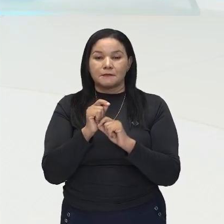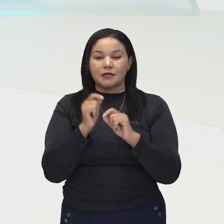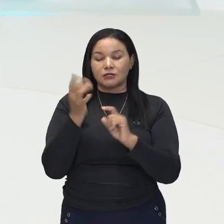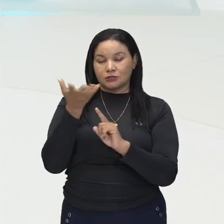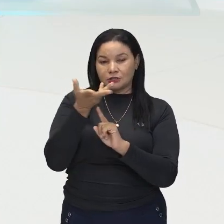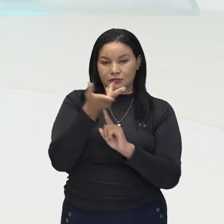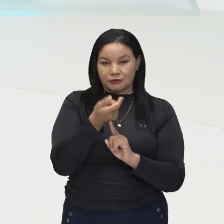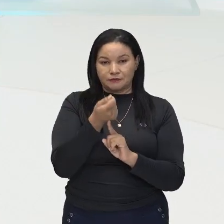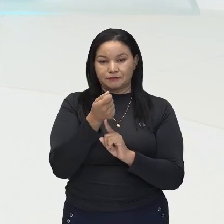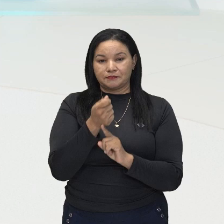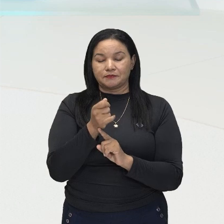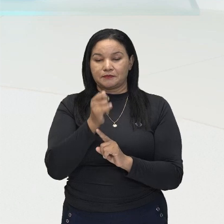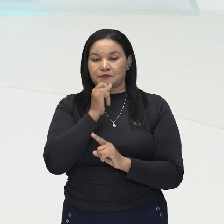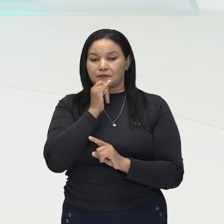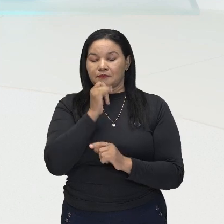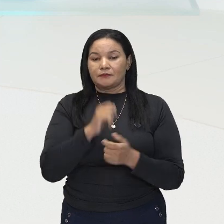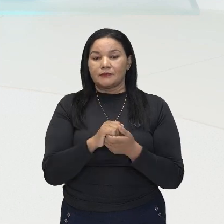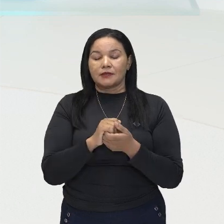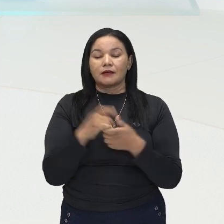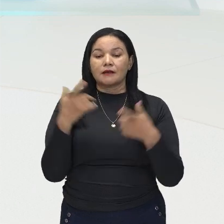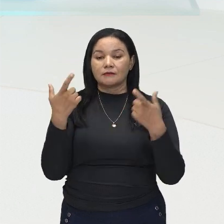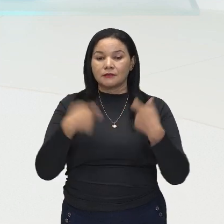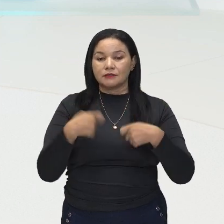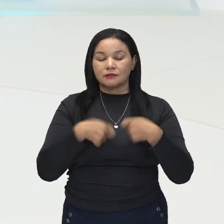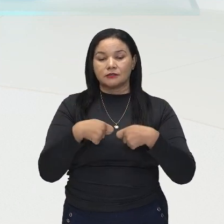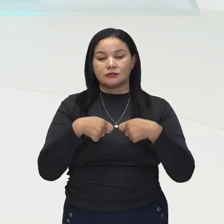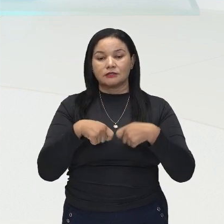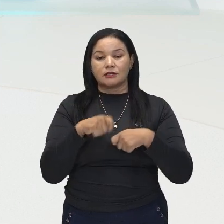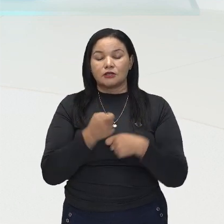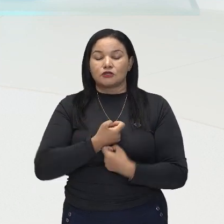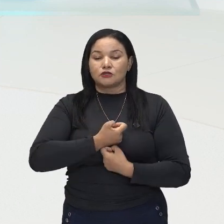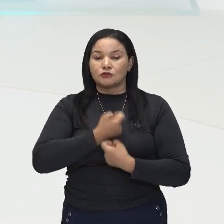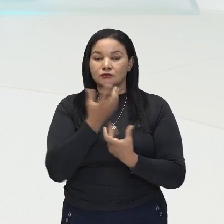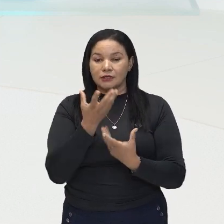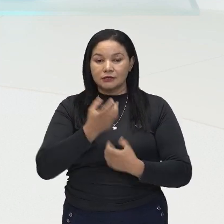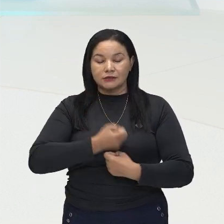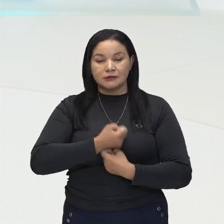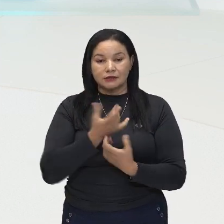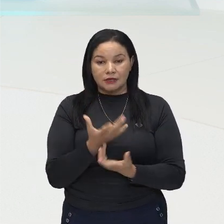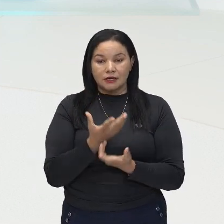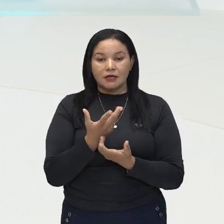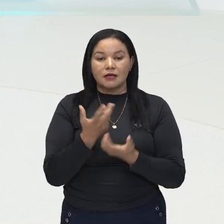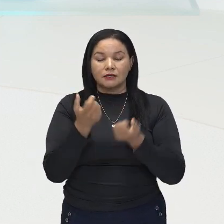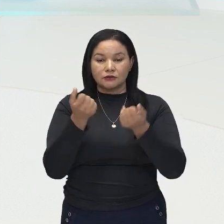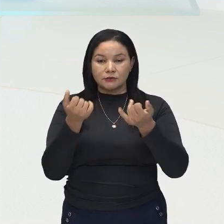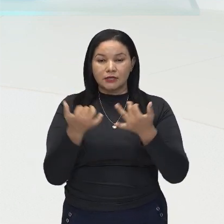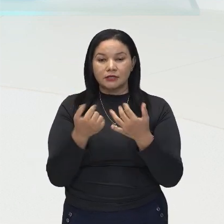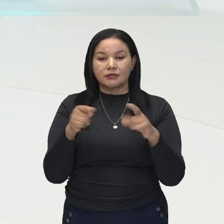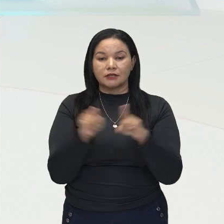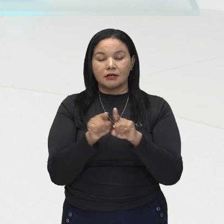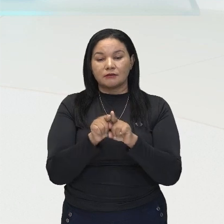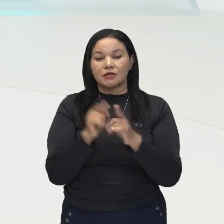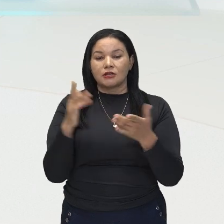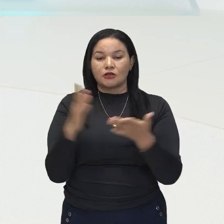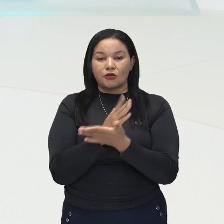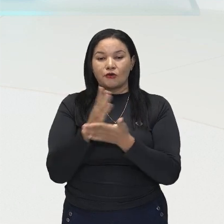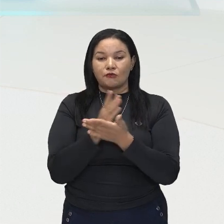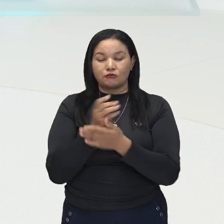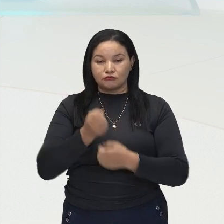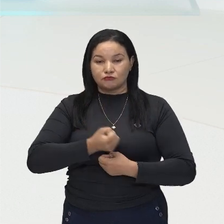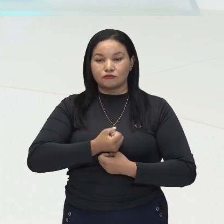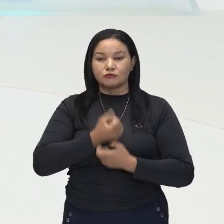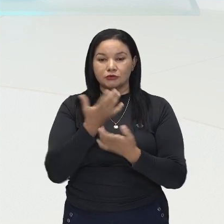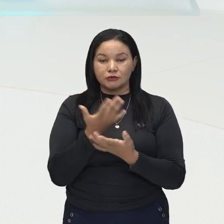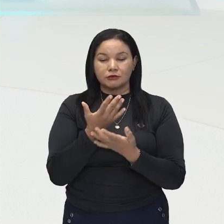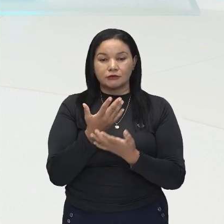ser a necessidade também de nos expressarmos e trazer consigo essas manifestações,